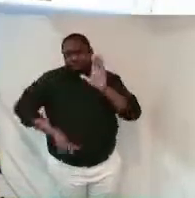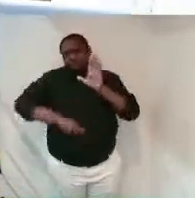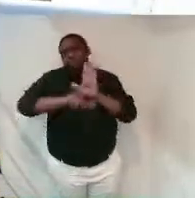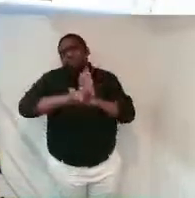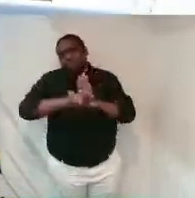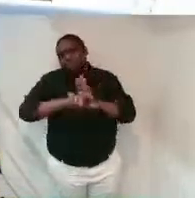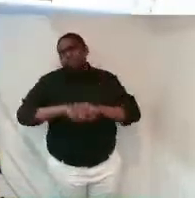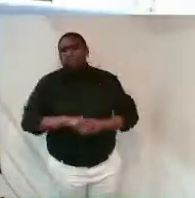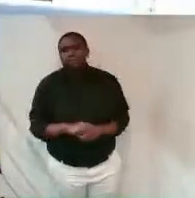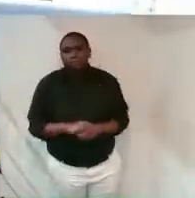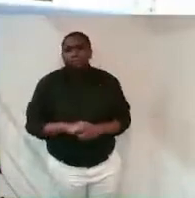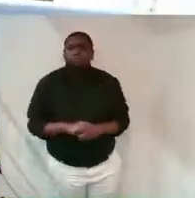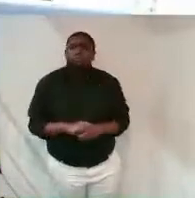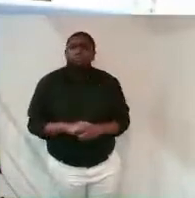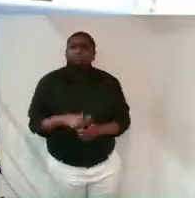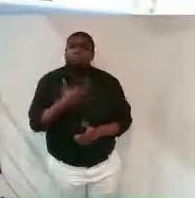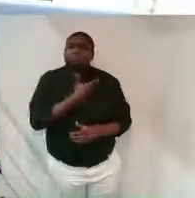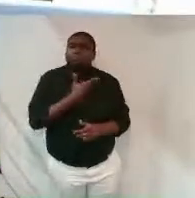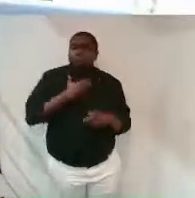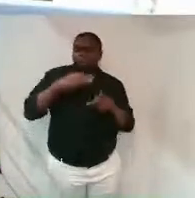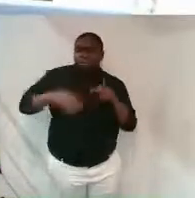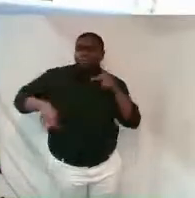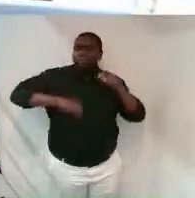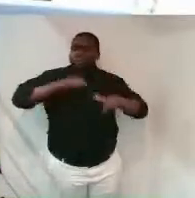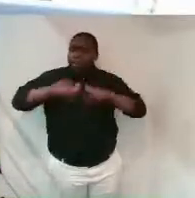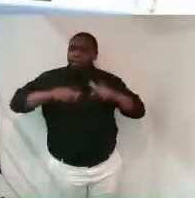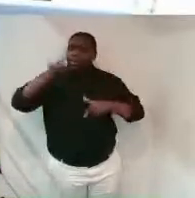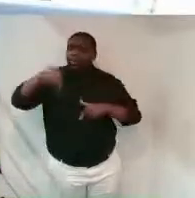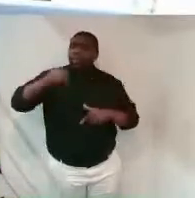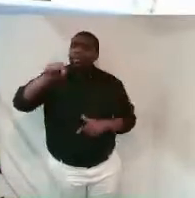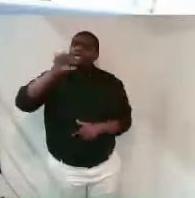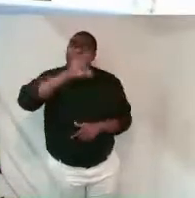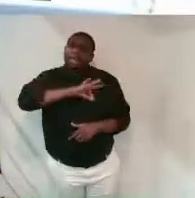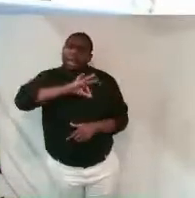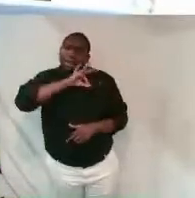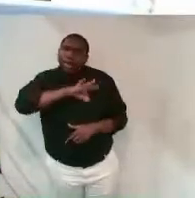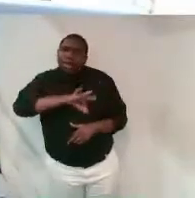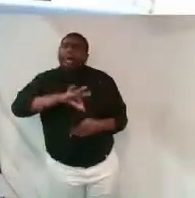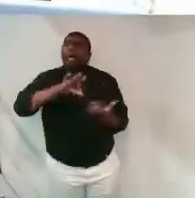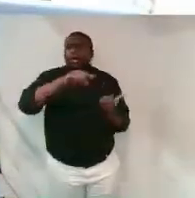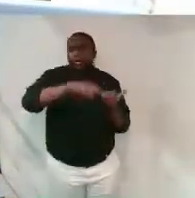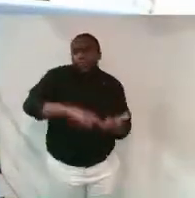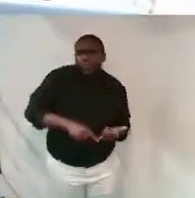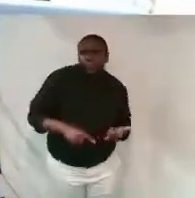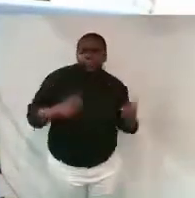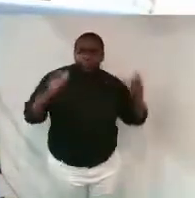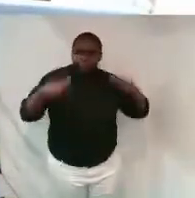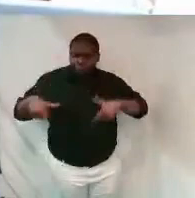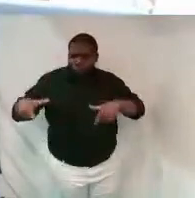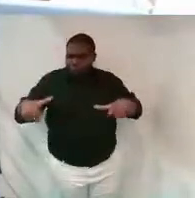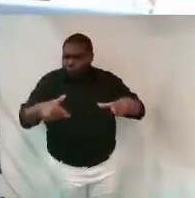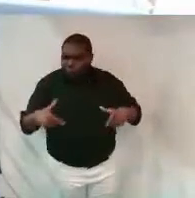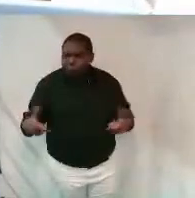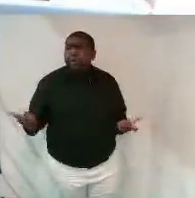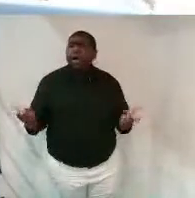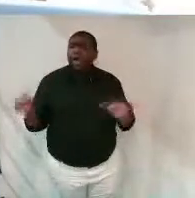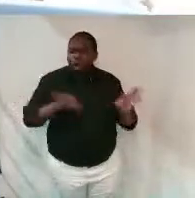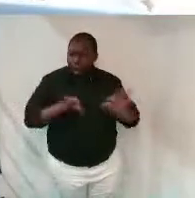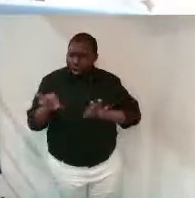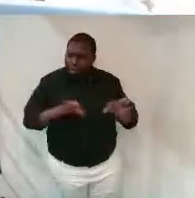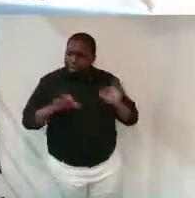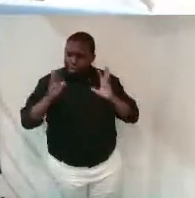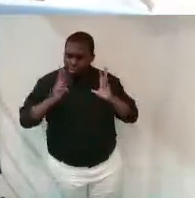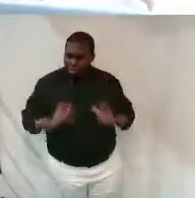nossos amigos do Ministério Público do Trabalho, de salubridade, garantir a questão de um ambiente salubre para que essa triagem seja feita,